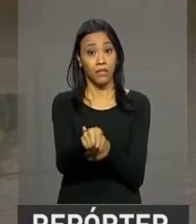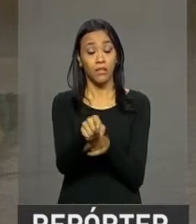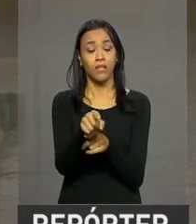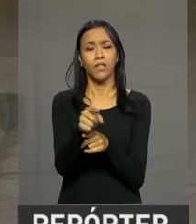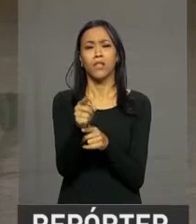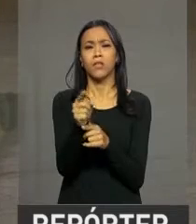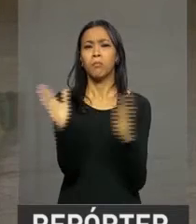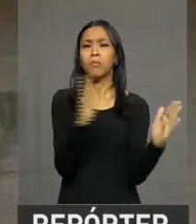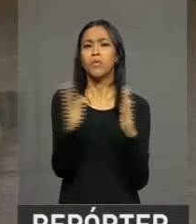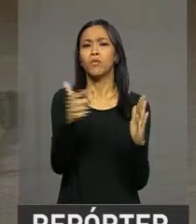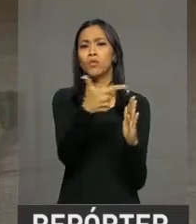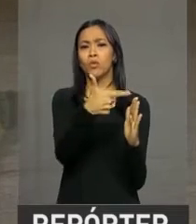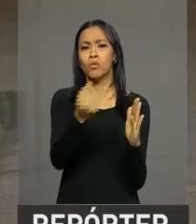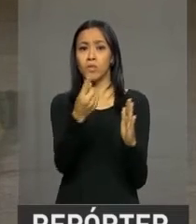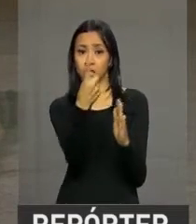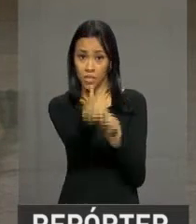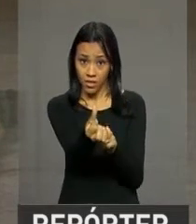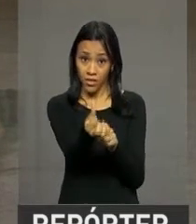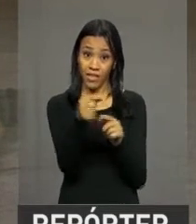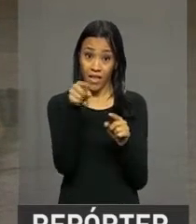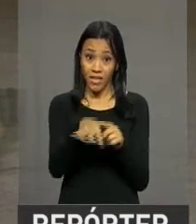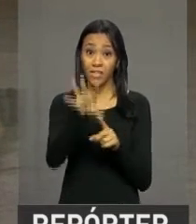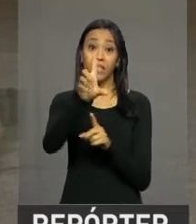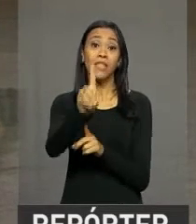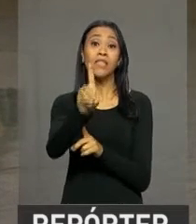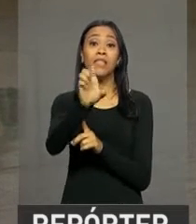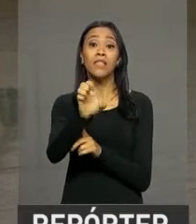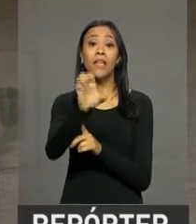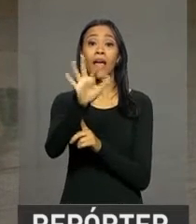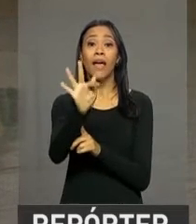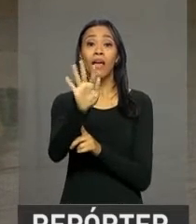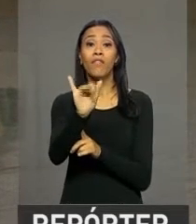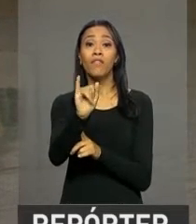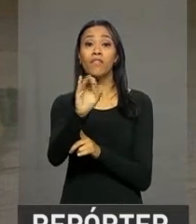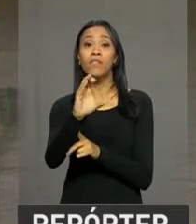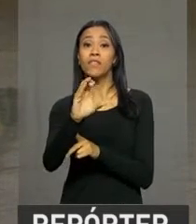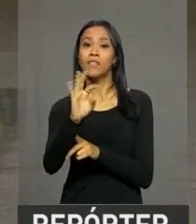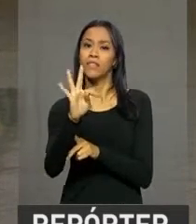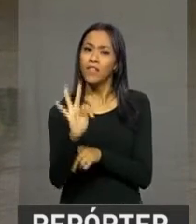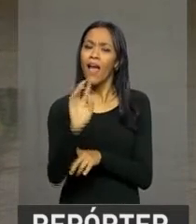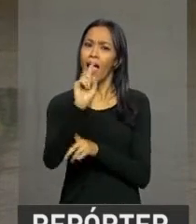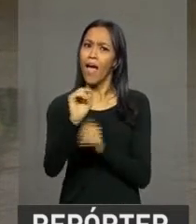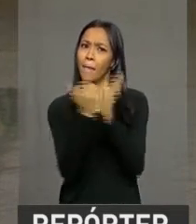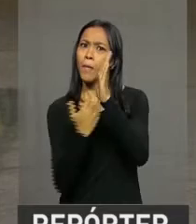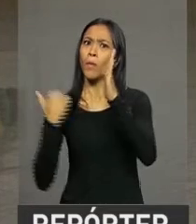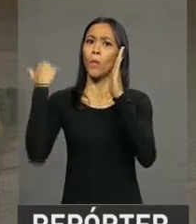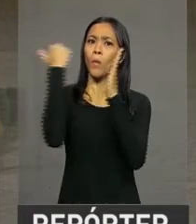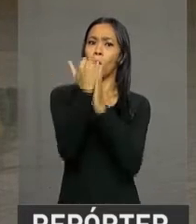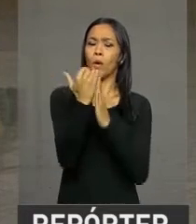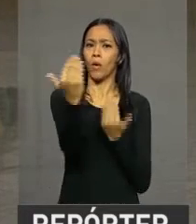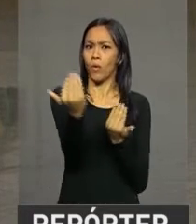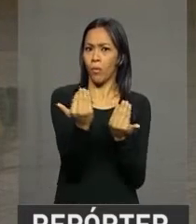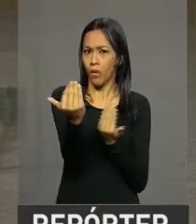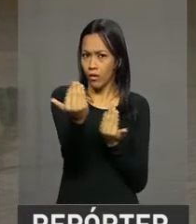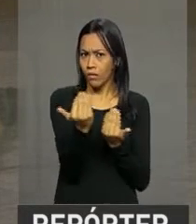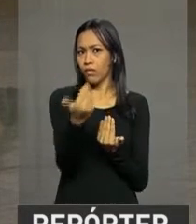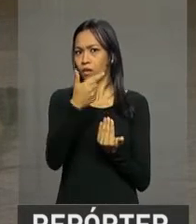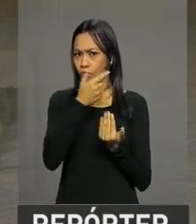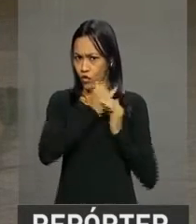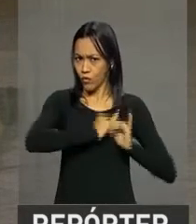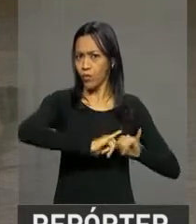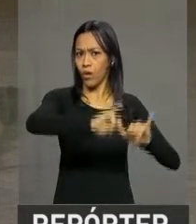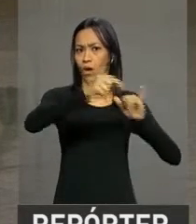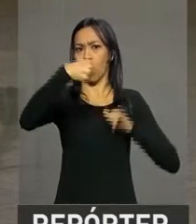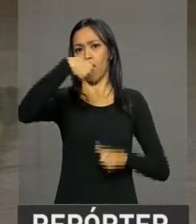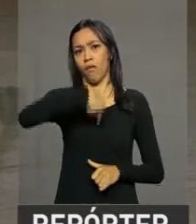2016 esse valor de déficit é 74 bilhões de reais maior do que o previsto anteriormente a